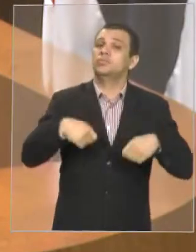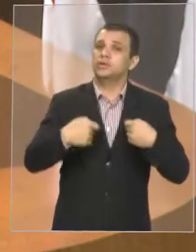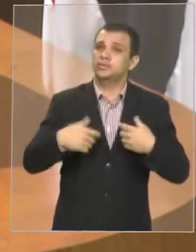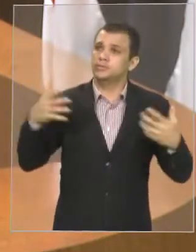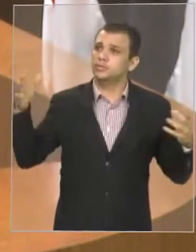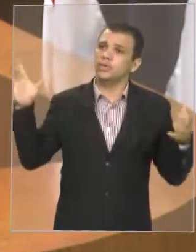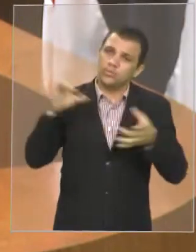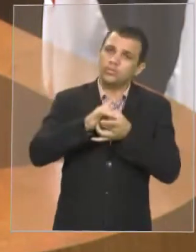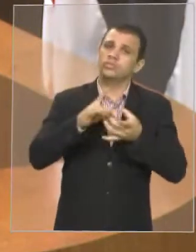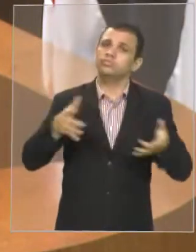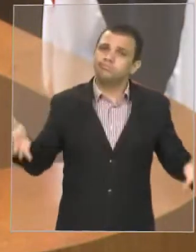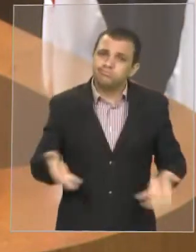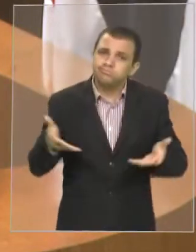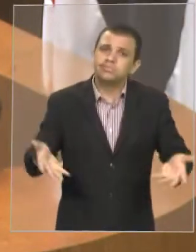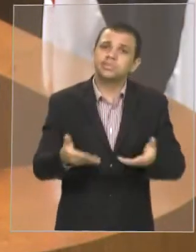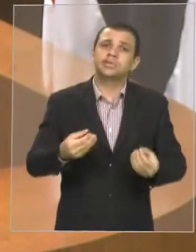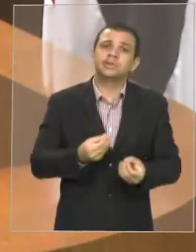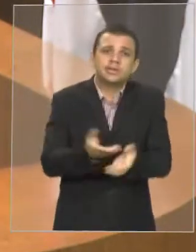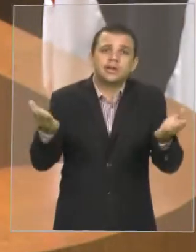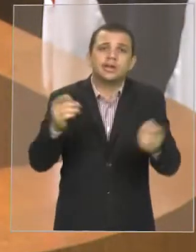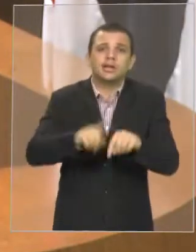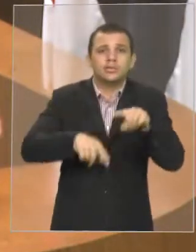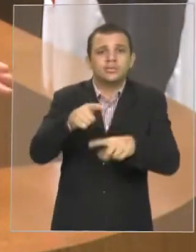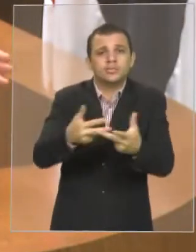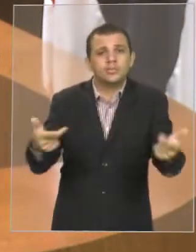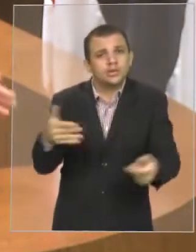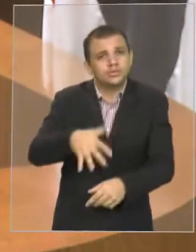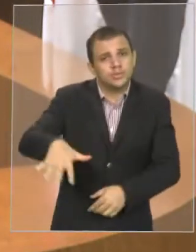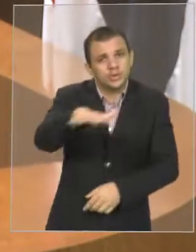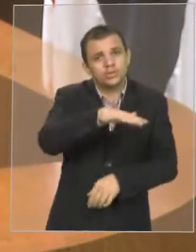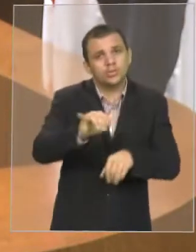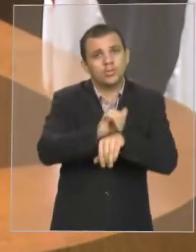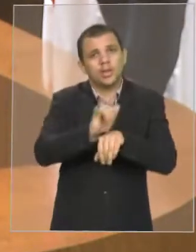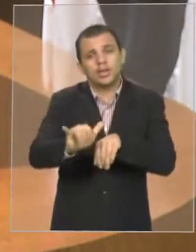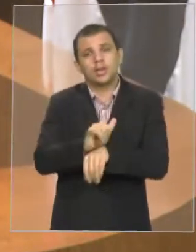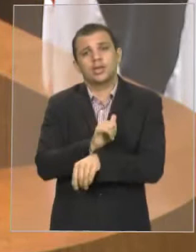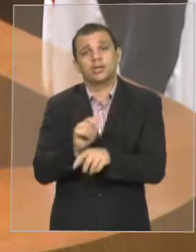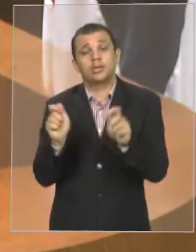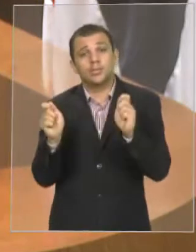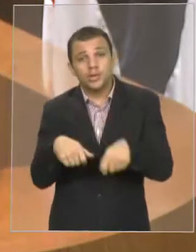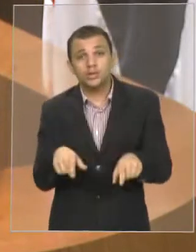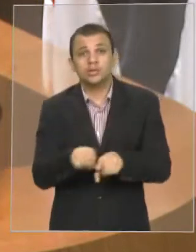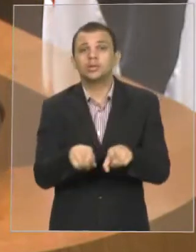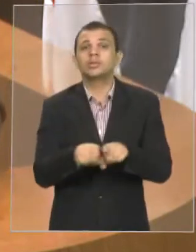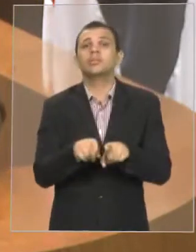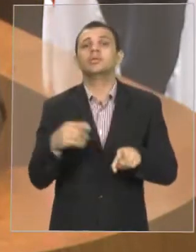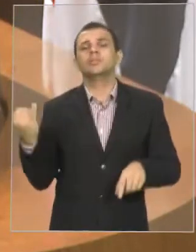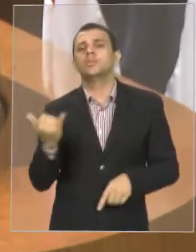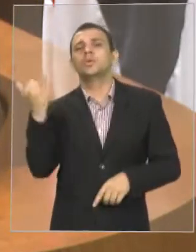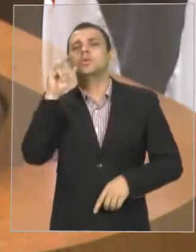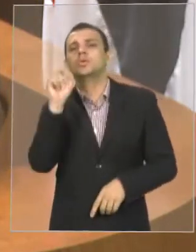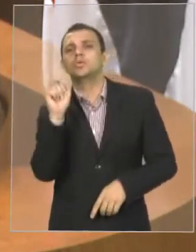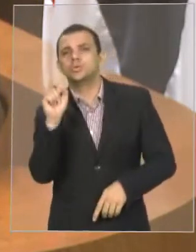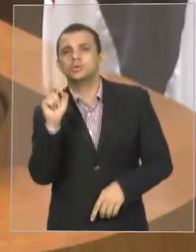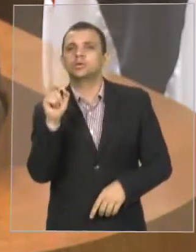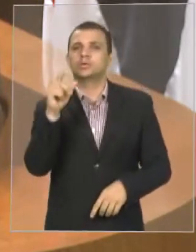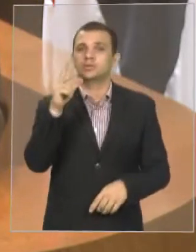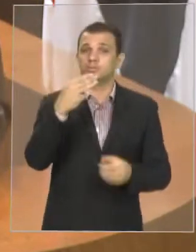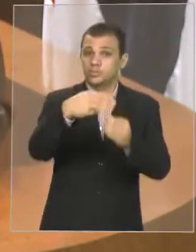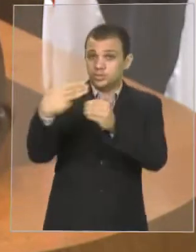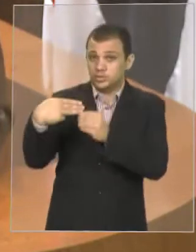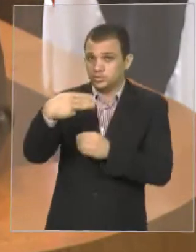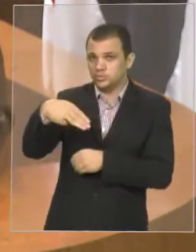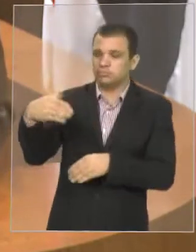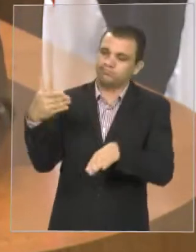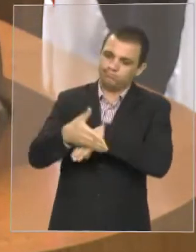investimento, levando instrumentos na mão do trabalhador, como também, claro, a participação definitiva e decisiva dos municípios maranhenses.